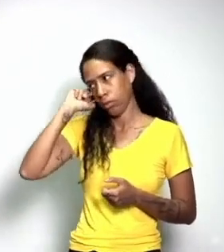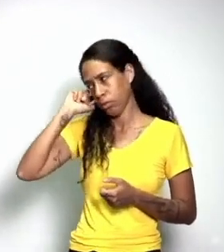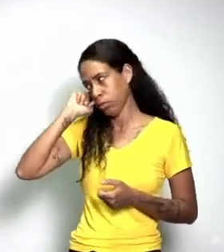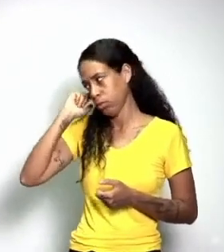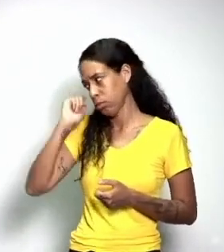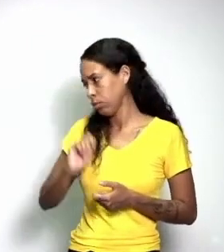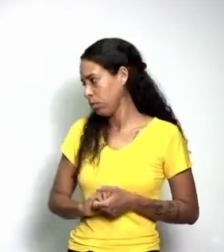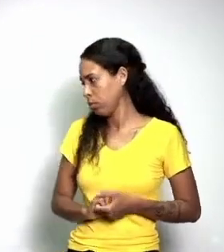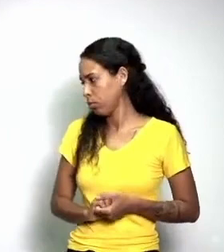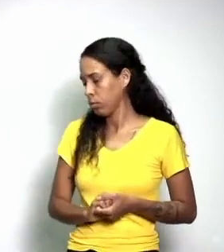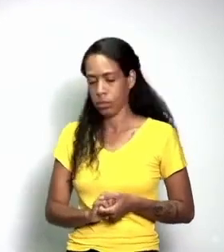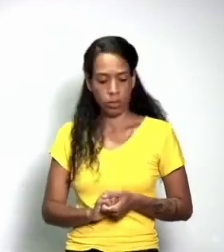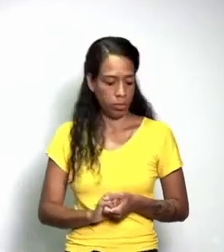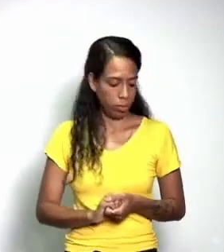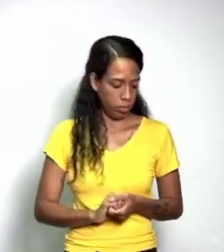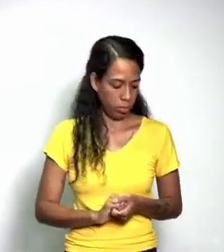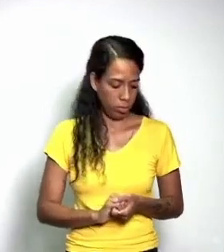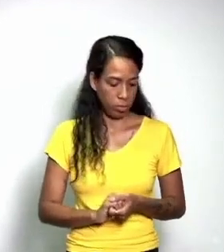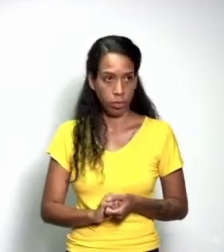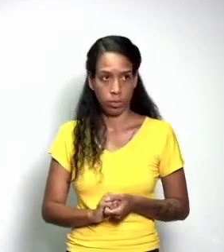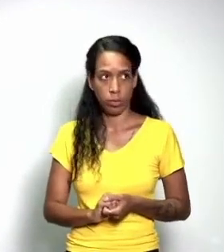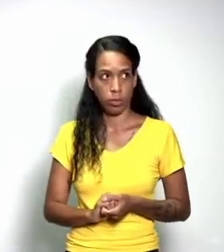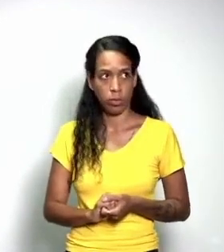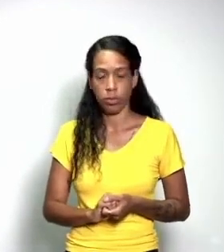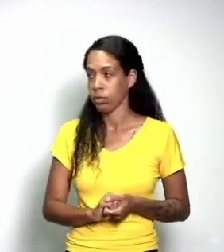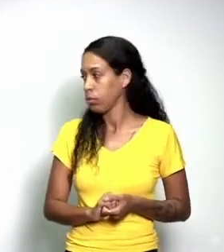É isso, o tripé é guardado assim